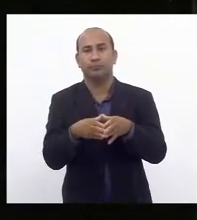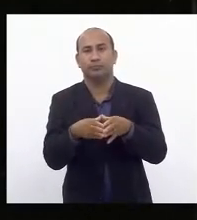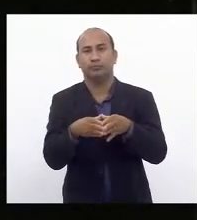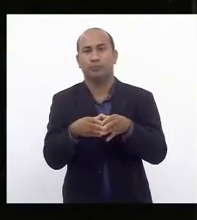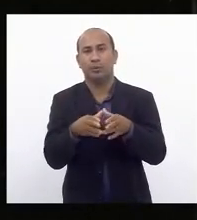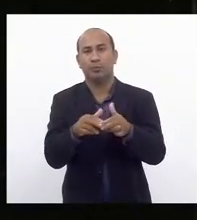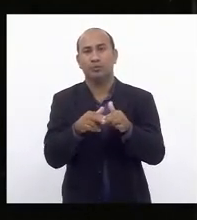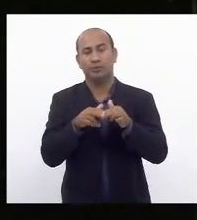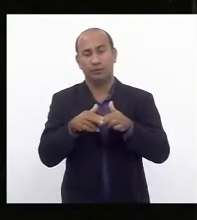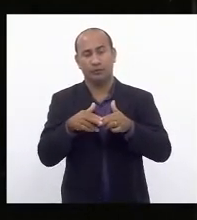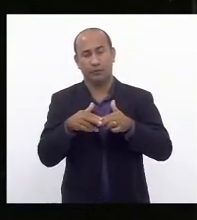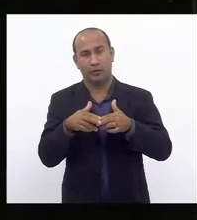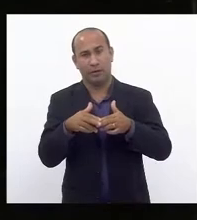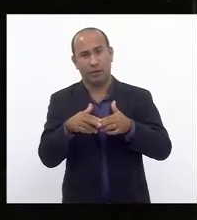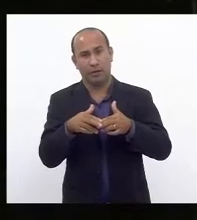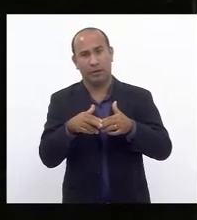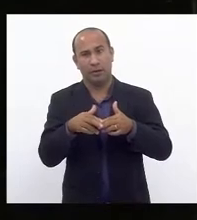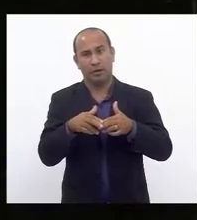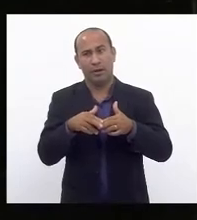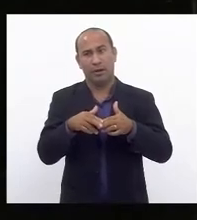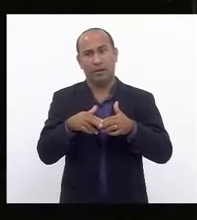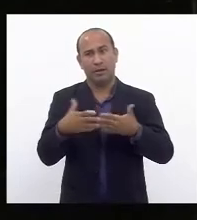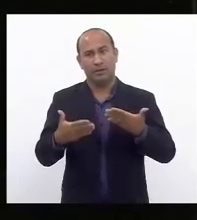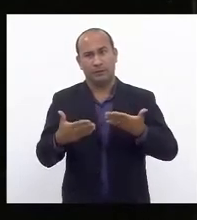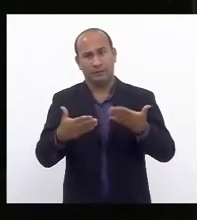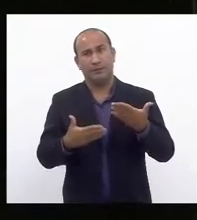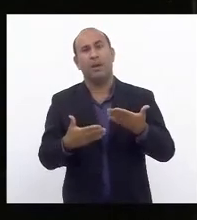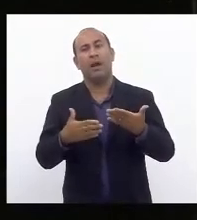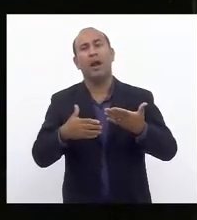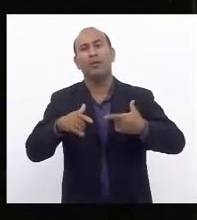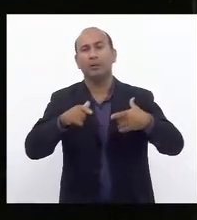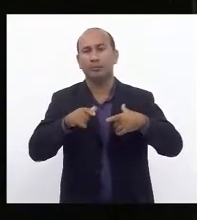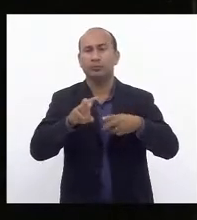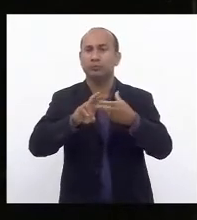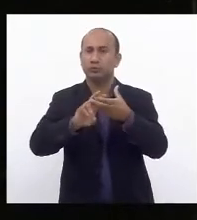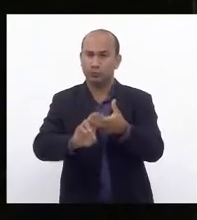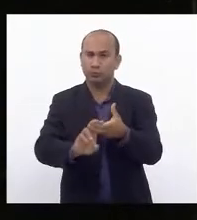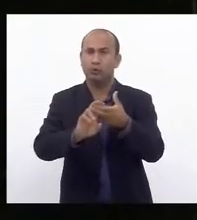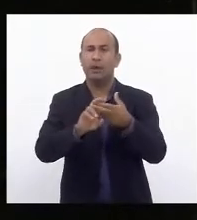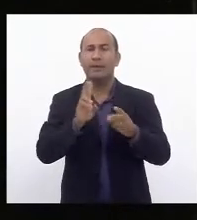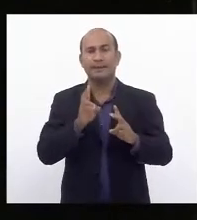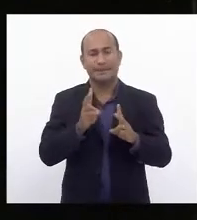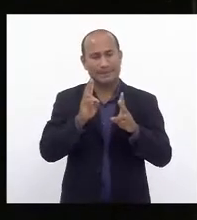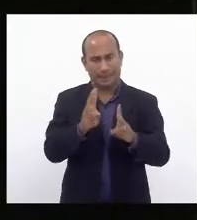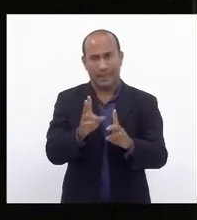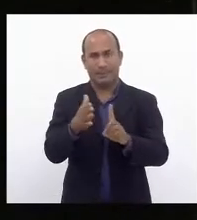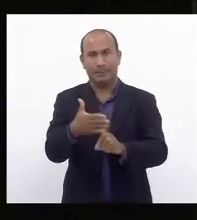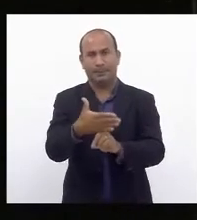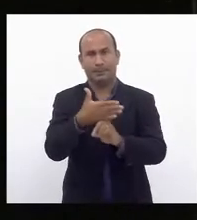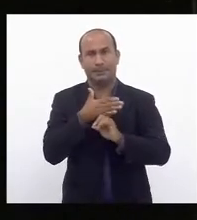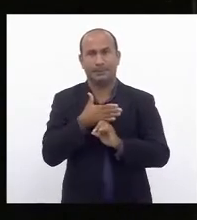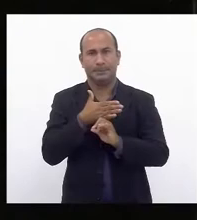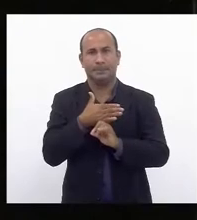para servir aos trabalhadores desse SUS. Sempre